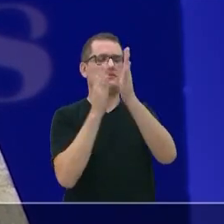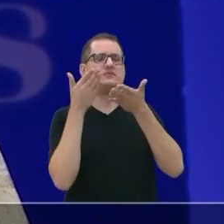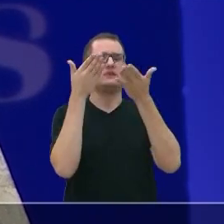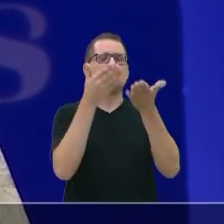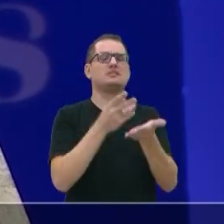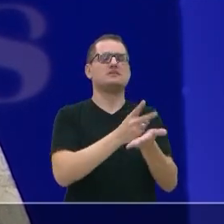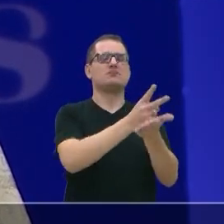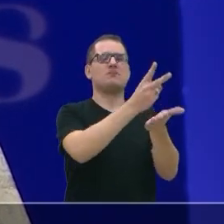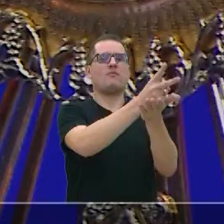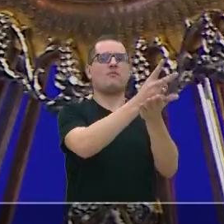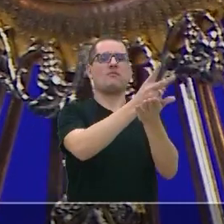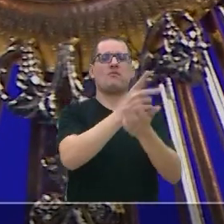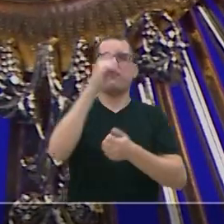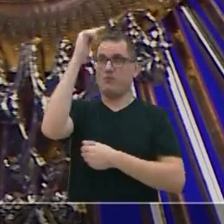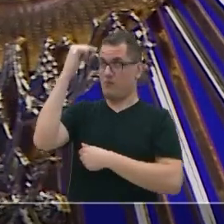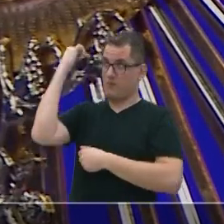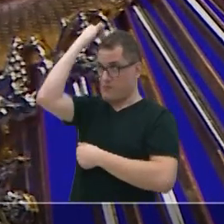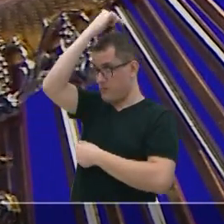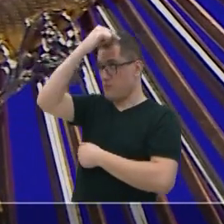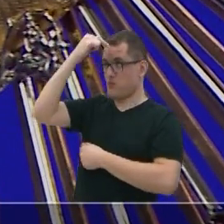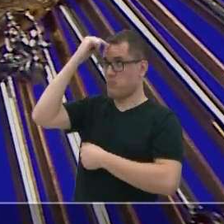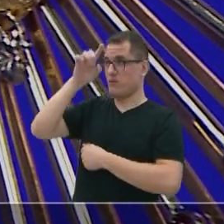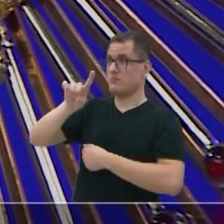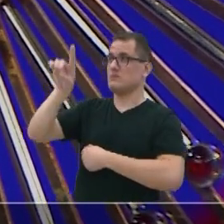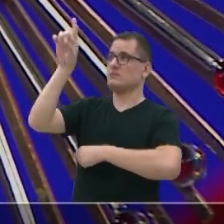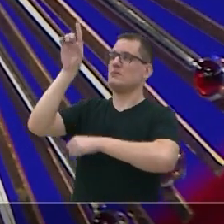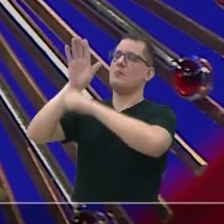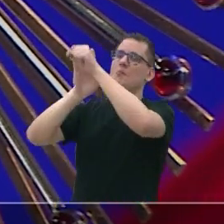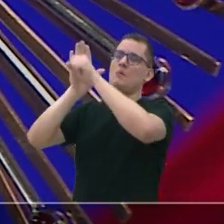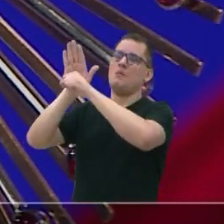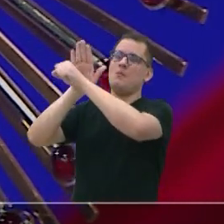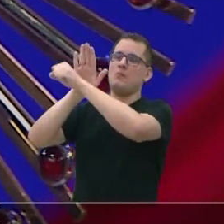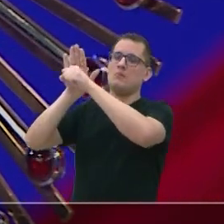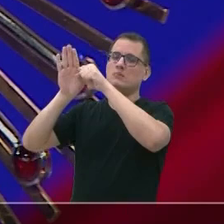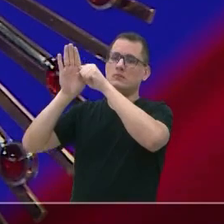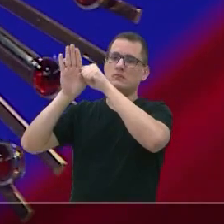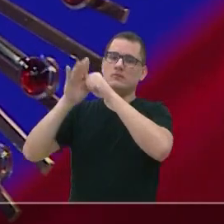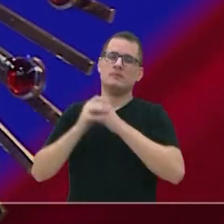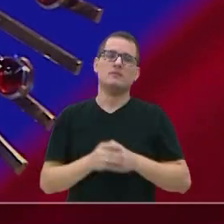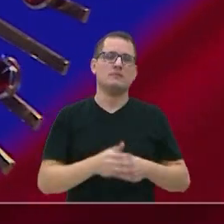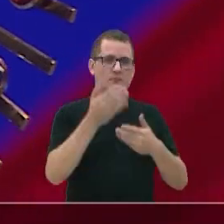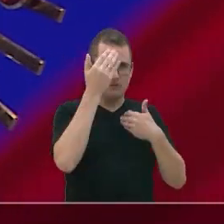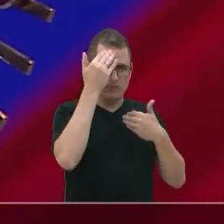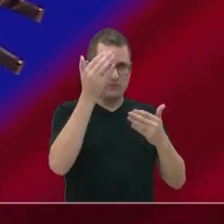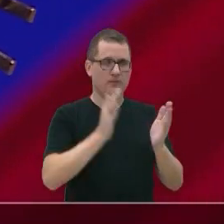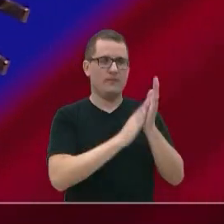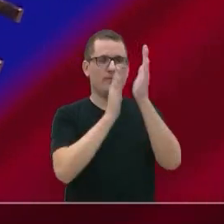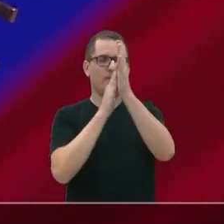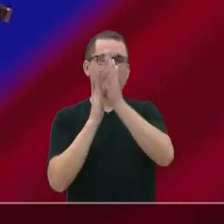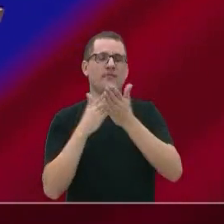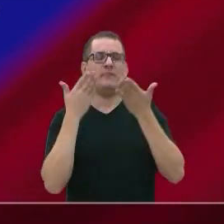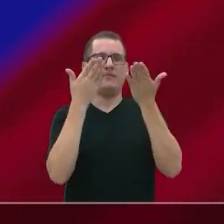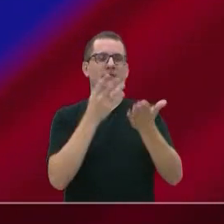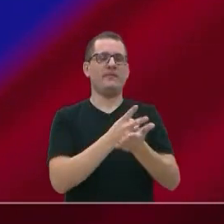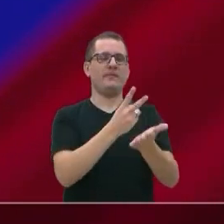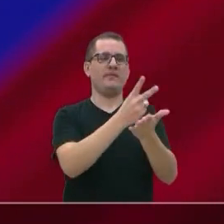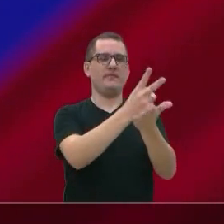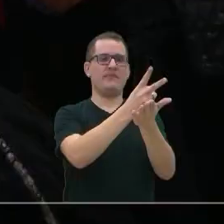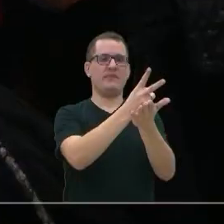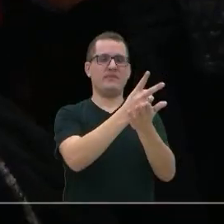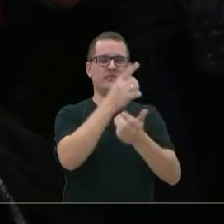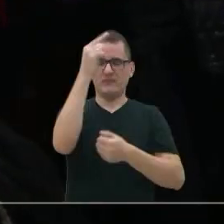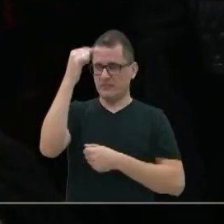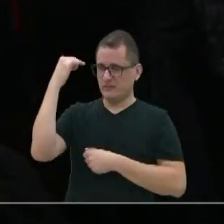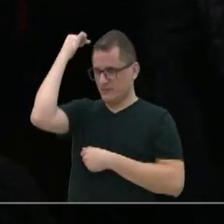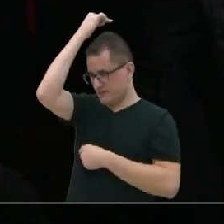deem a cada momento. Ao Santíssimo e Diviníssimo Senhor. Graças e louvores se deem a cada